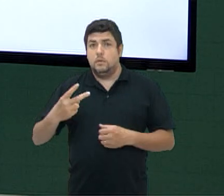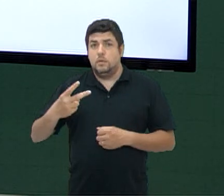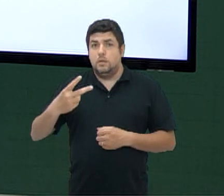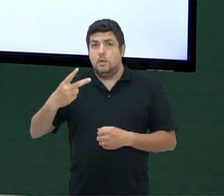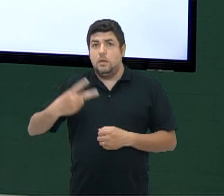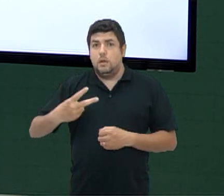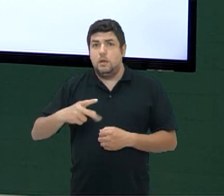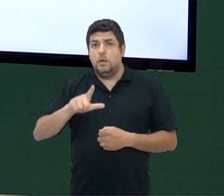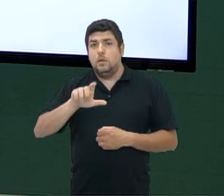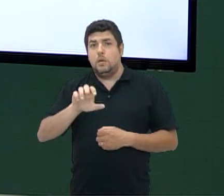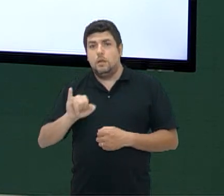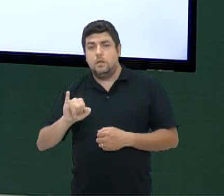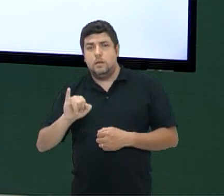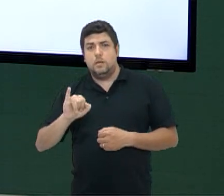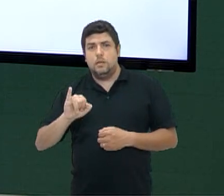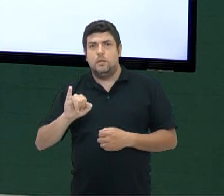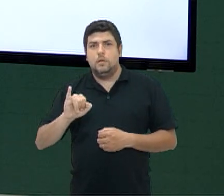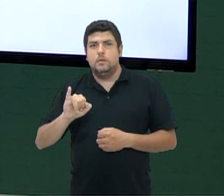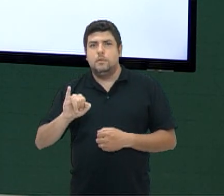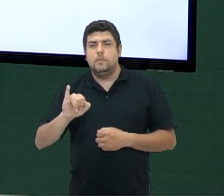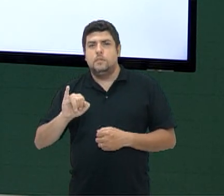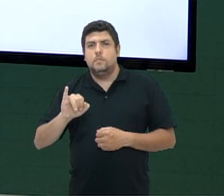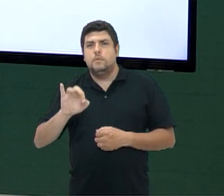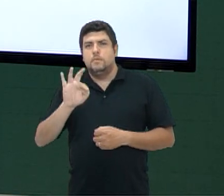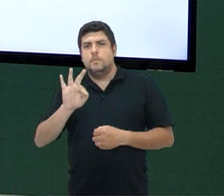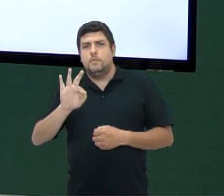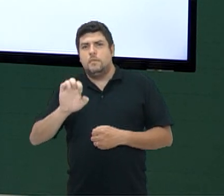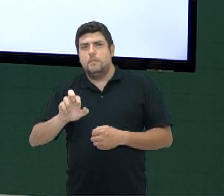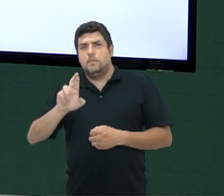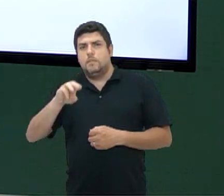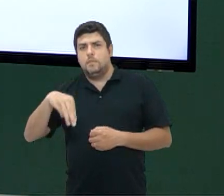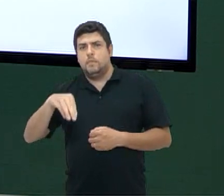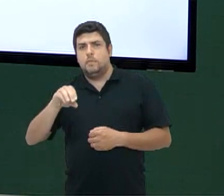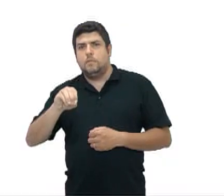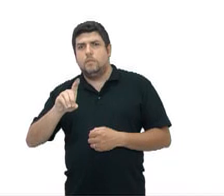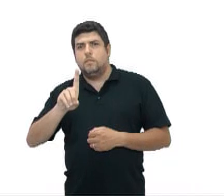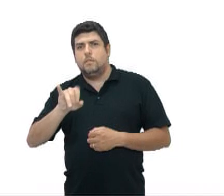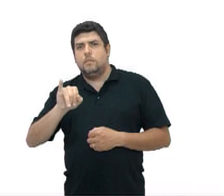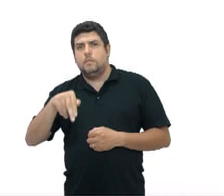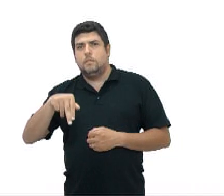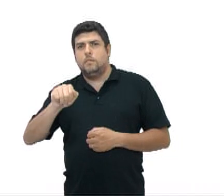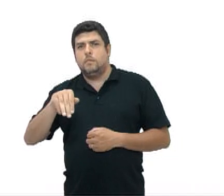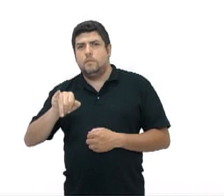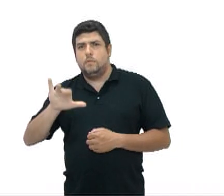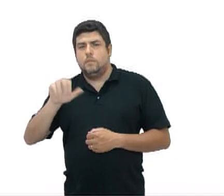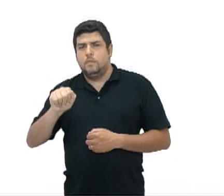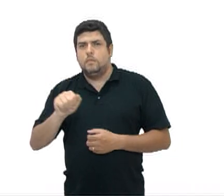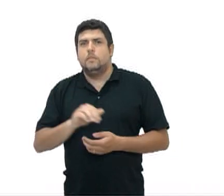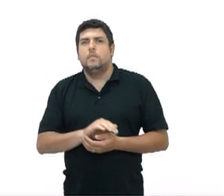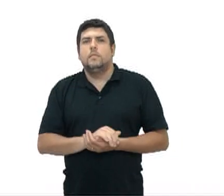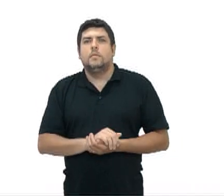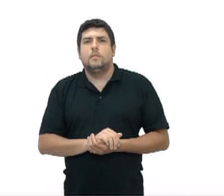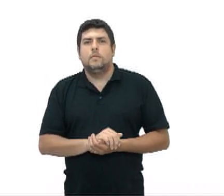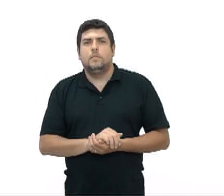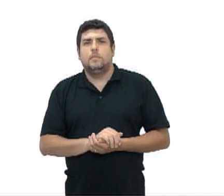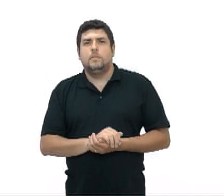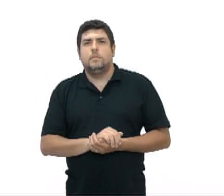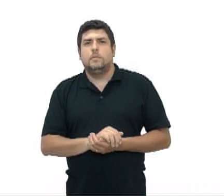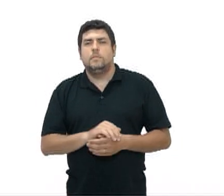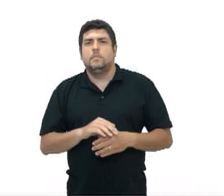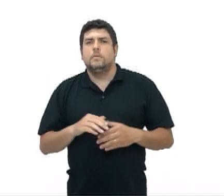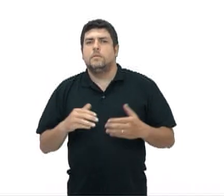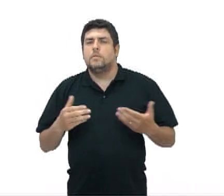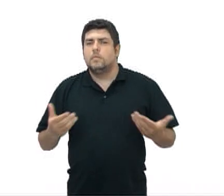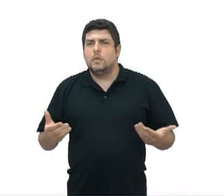da termodinâmica. Então, vamos ver o que ela nos diz. Aqui, ó. No ciclo termodinâmico,